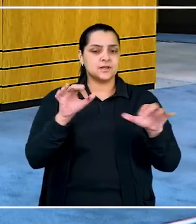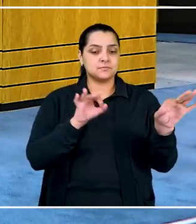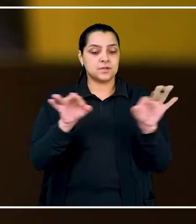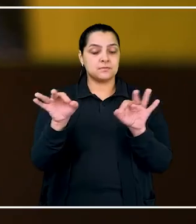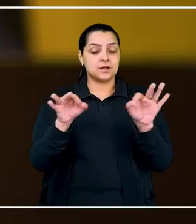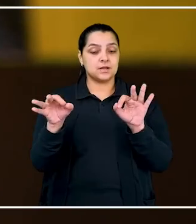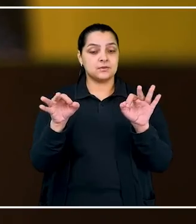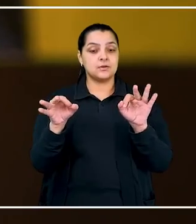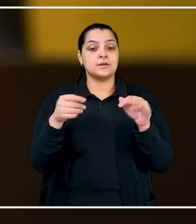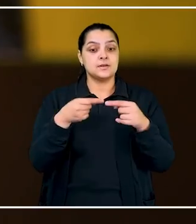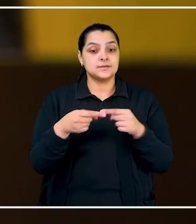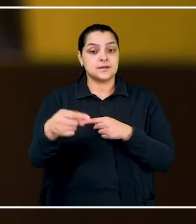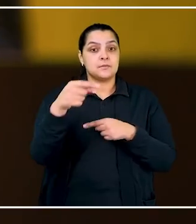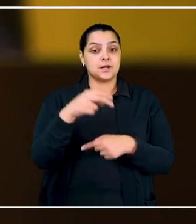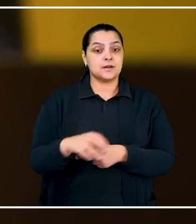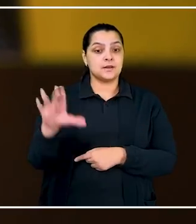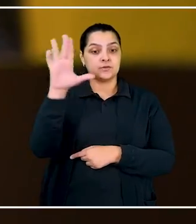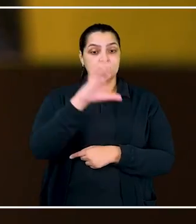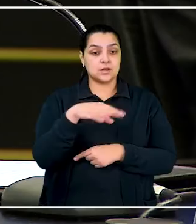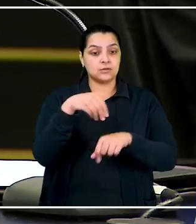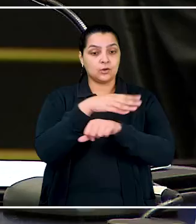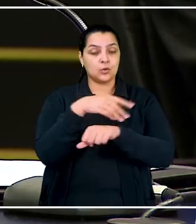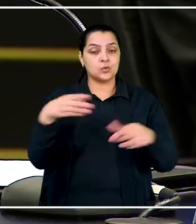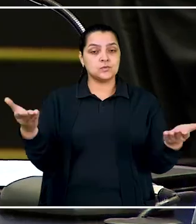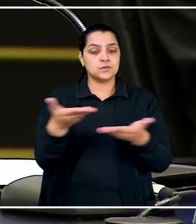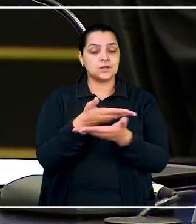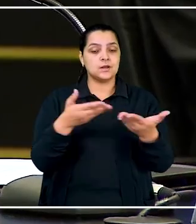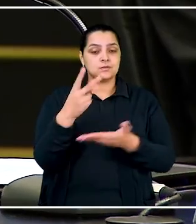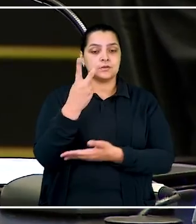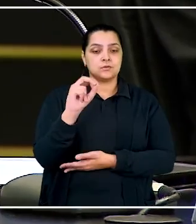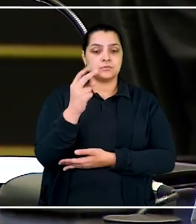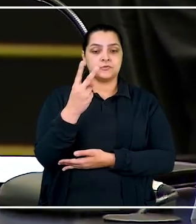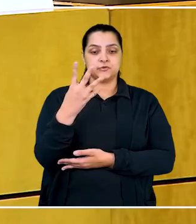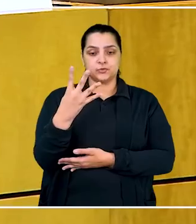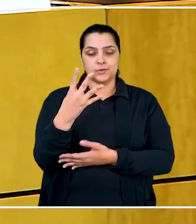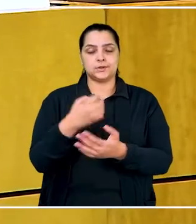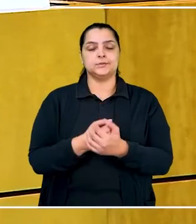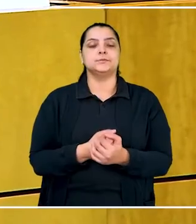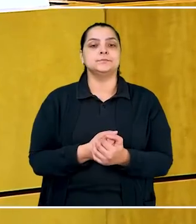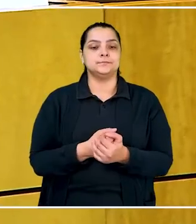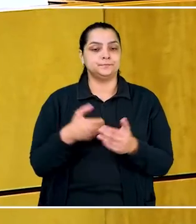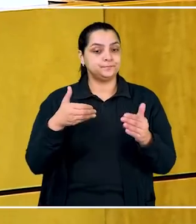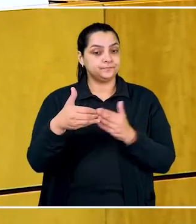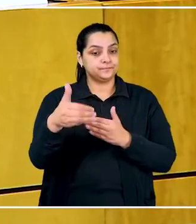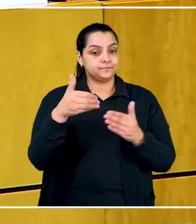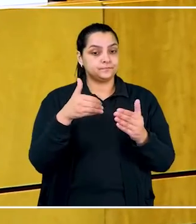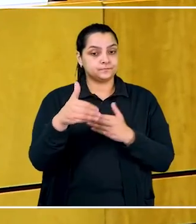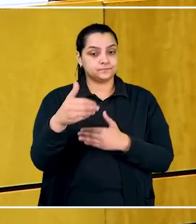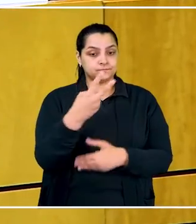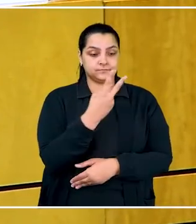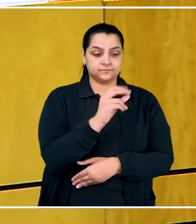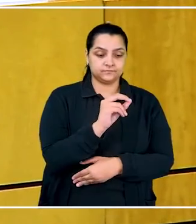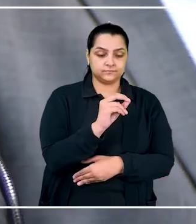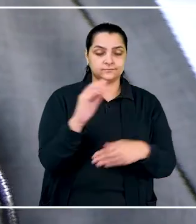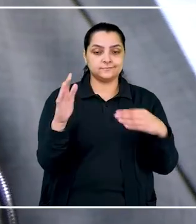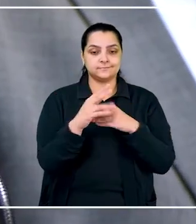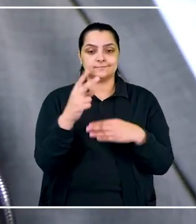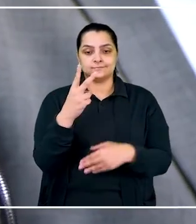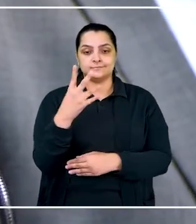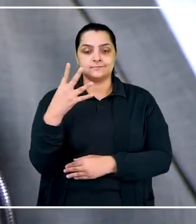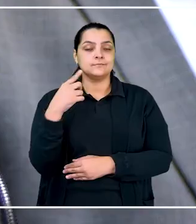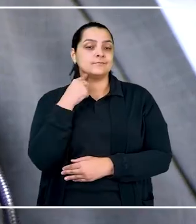atividades preparatórias para a Semana Nacional da Conciliação Trabalhista de 2024, que vai ser realizada de 20